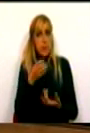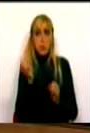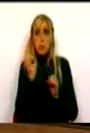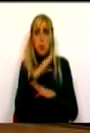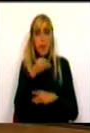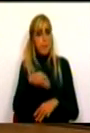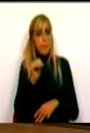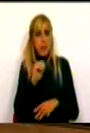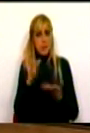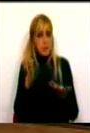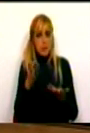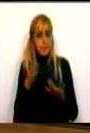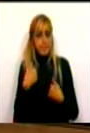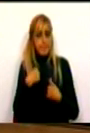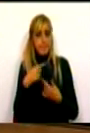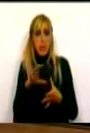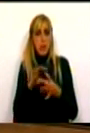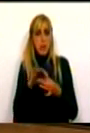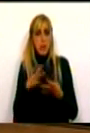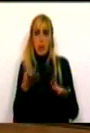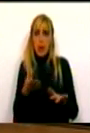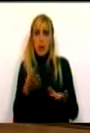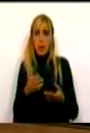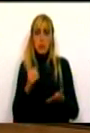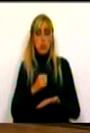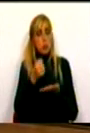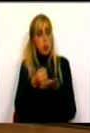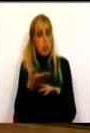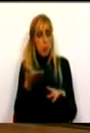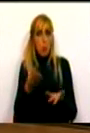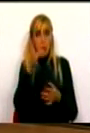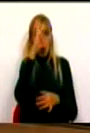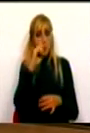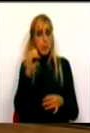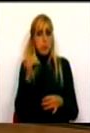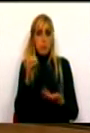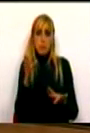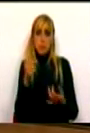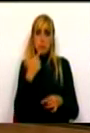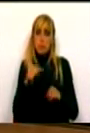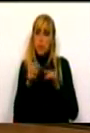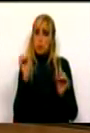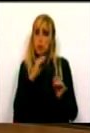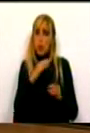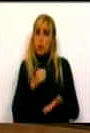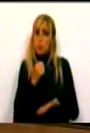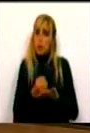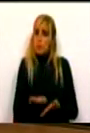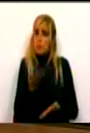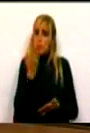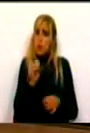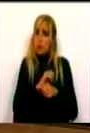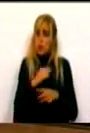socialista só ponto de vista da militância do apoio ao governo em um deputado que seja mais apoiando que eu